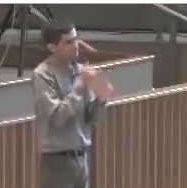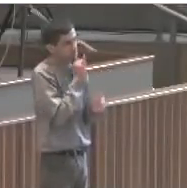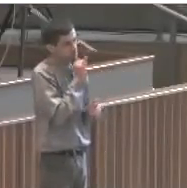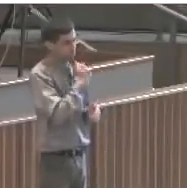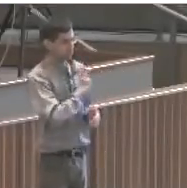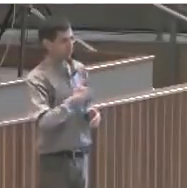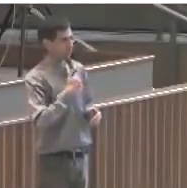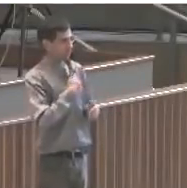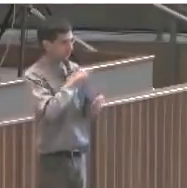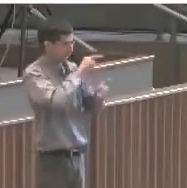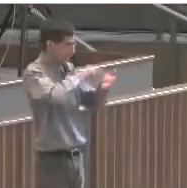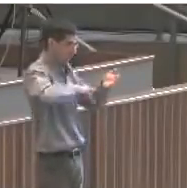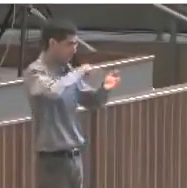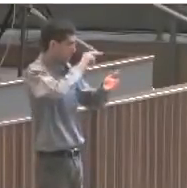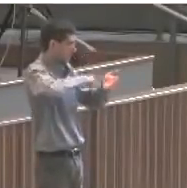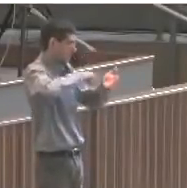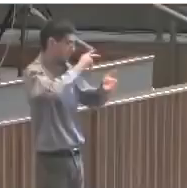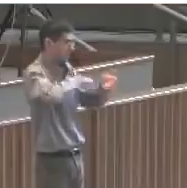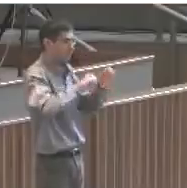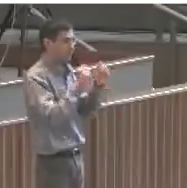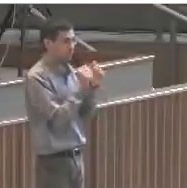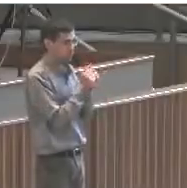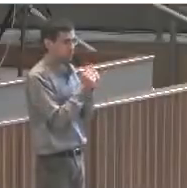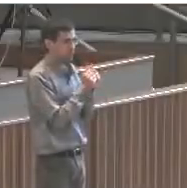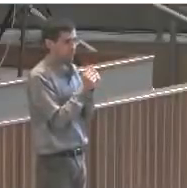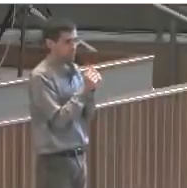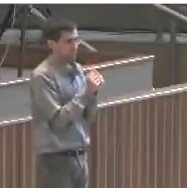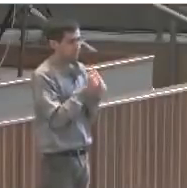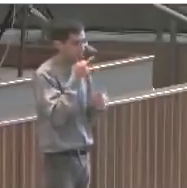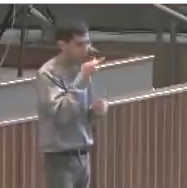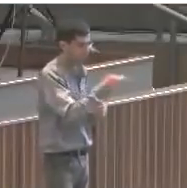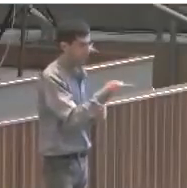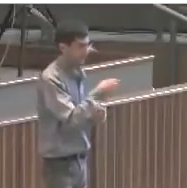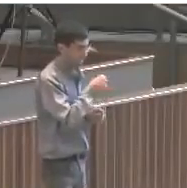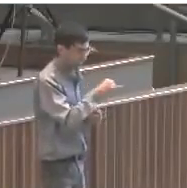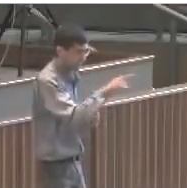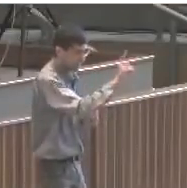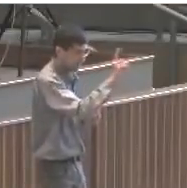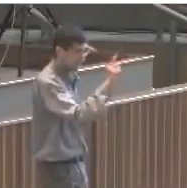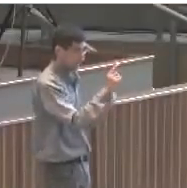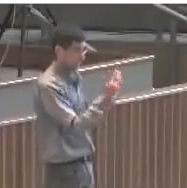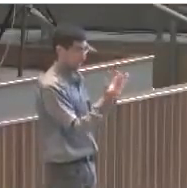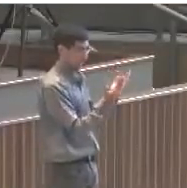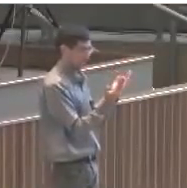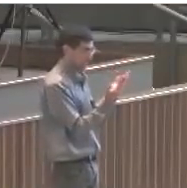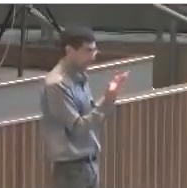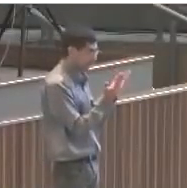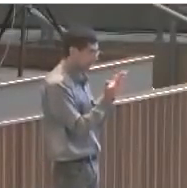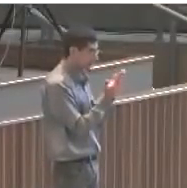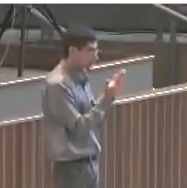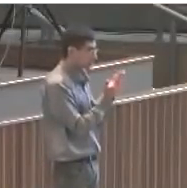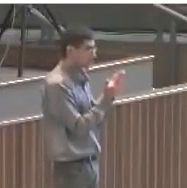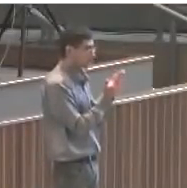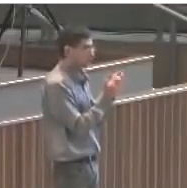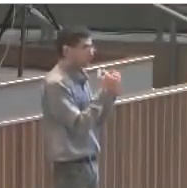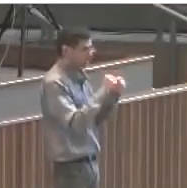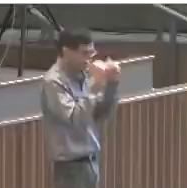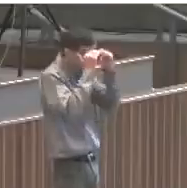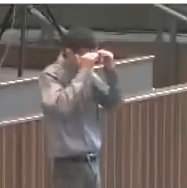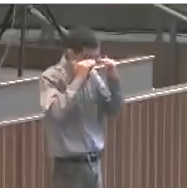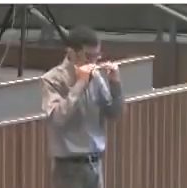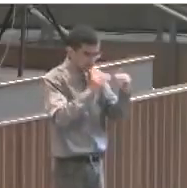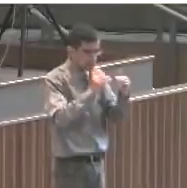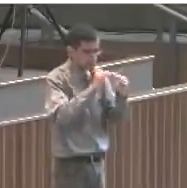e ela disse que quem vai para a igreja de crente tem que seguir o que eu acabei de letra você